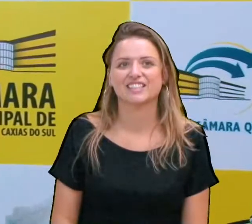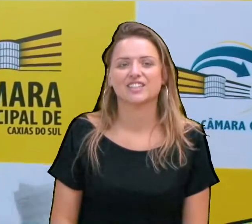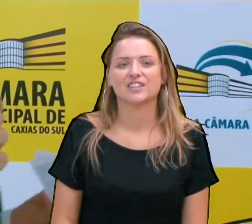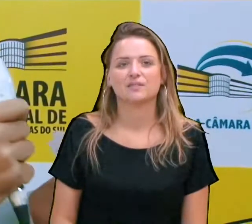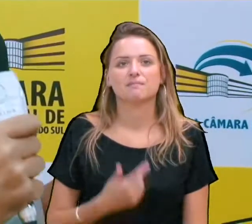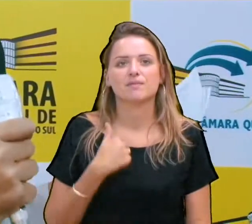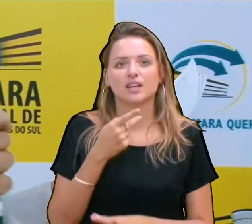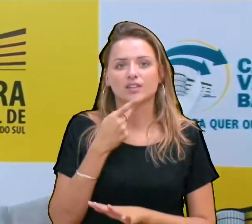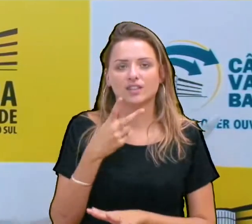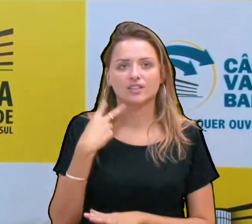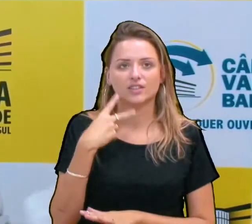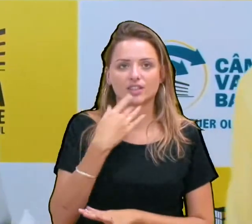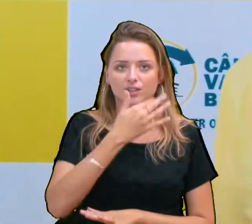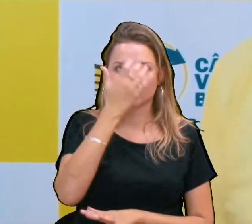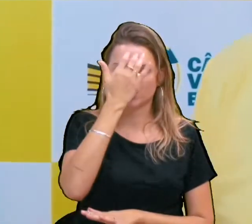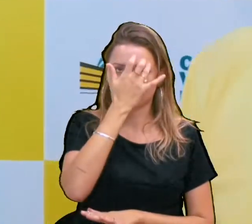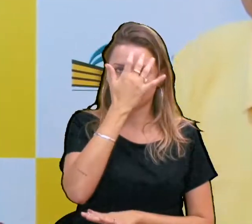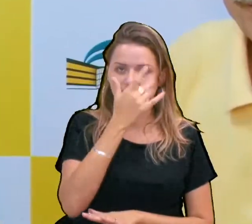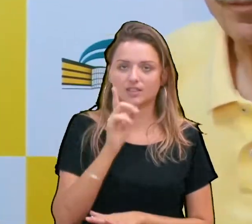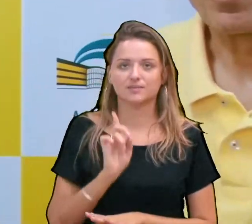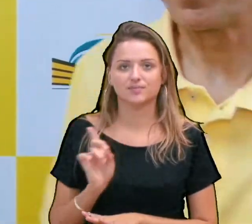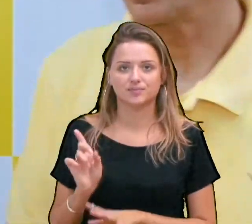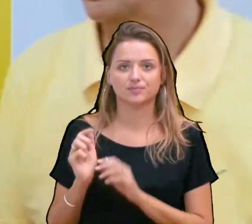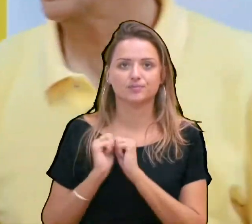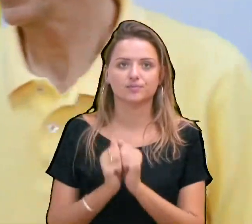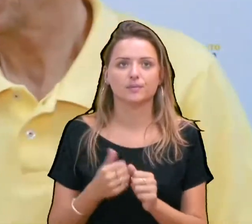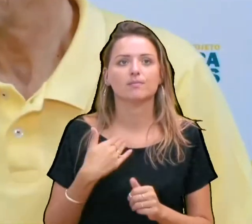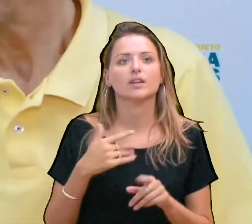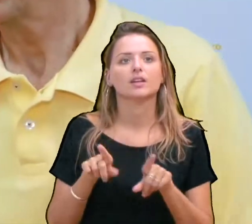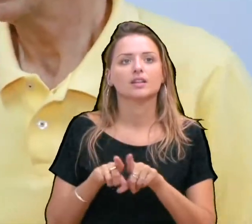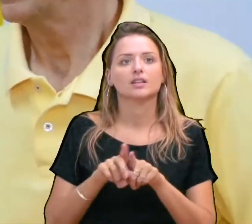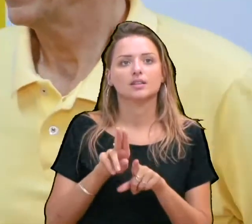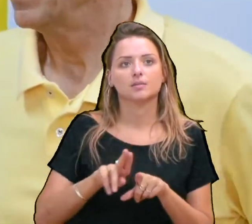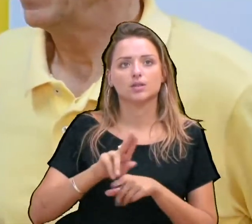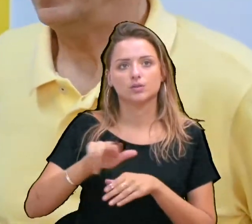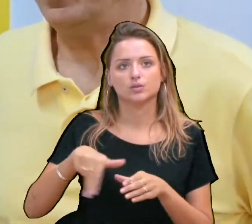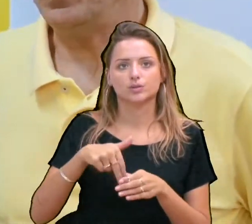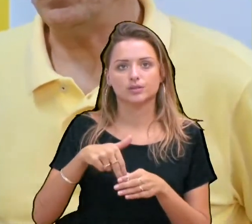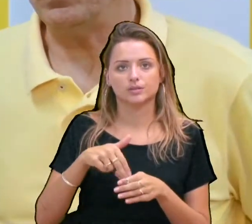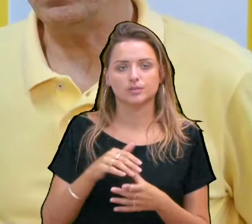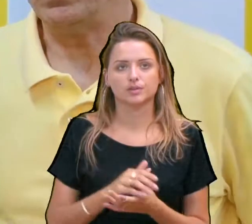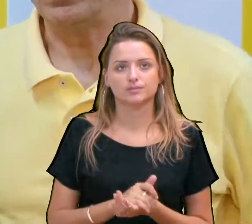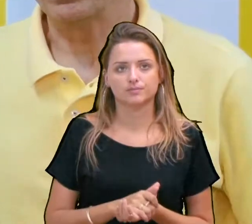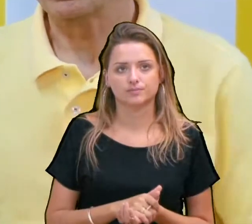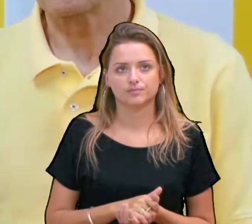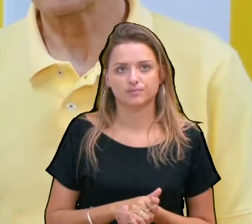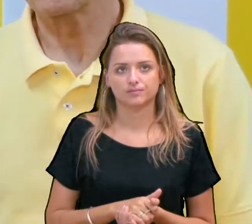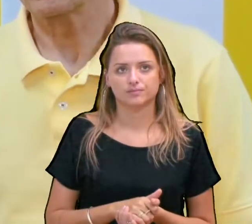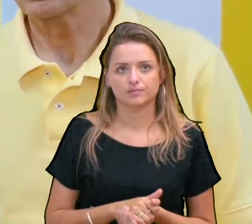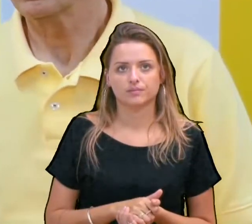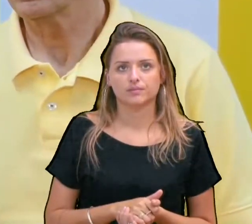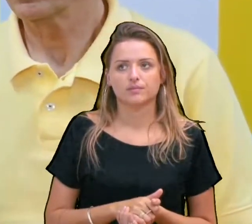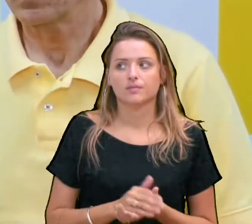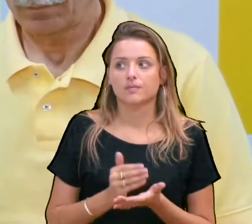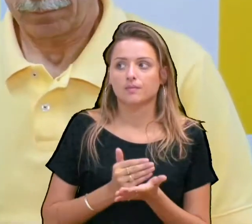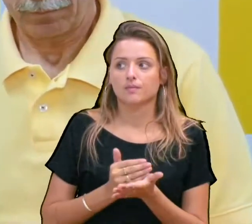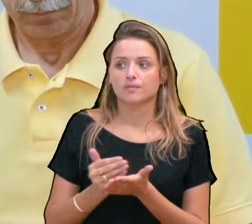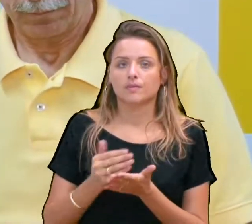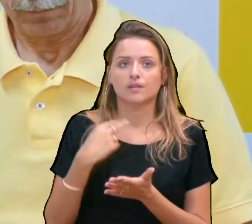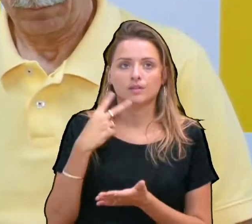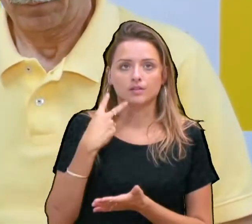e eu falei no vereador Adiló de Domênico, ele que está aqui ao meu lado agora, que também ocupou a tribuna durante o grande expediente. Para começar, vereador